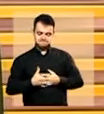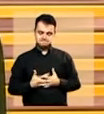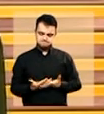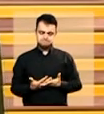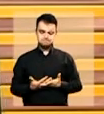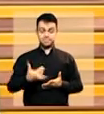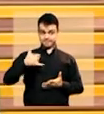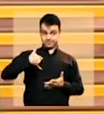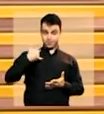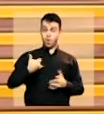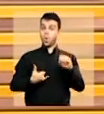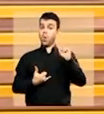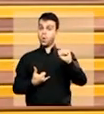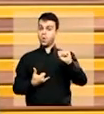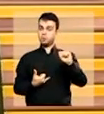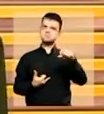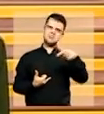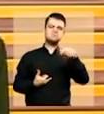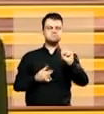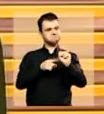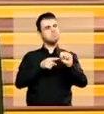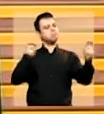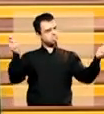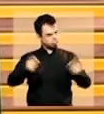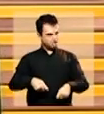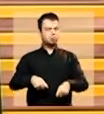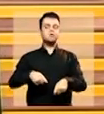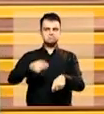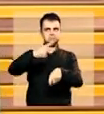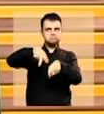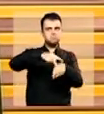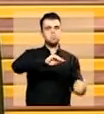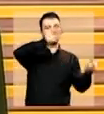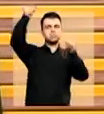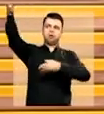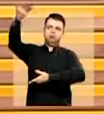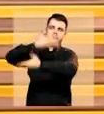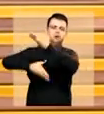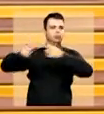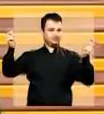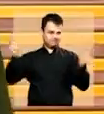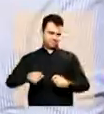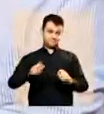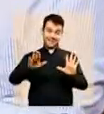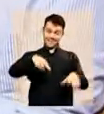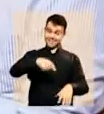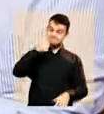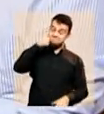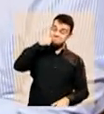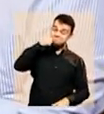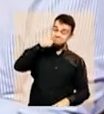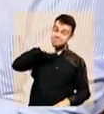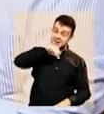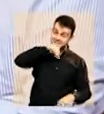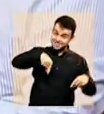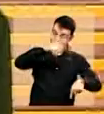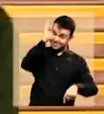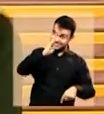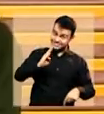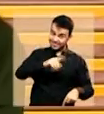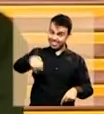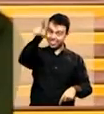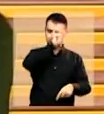a partir de 8 anos, 7 anos, já existem cursos para os nossos jovens. Sim. Mas a mãe brasileira, né, a família brasileira é